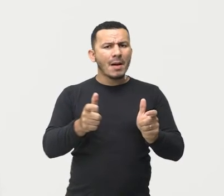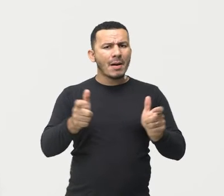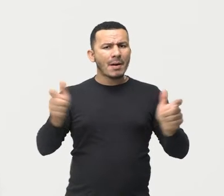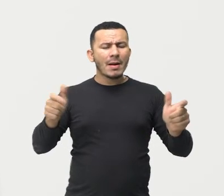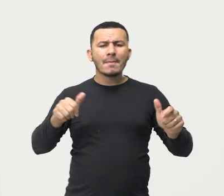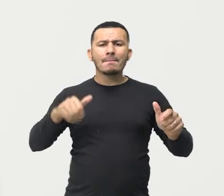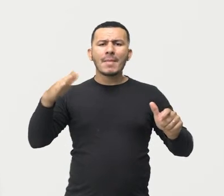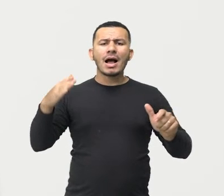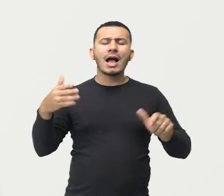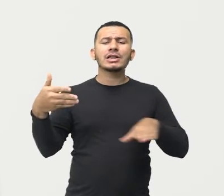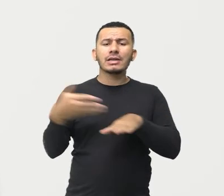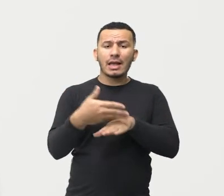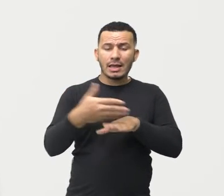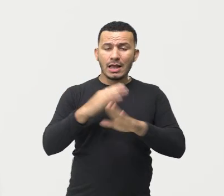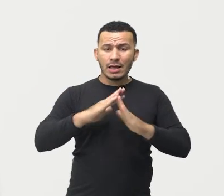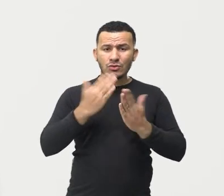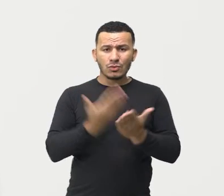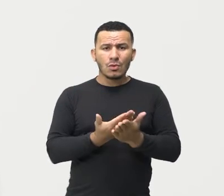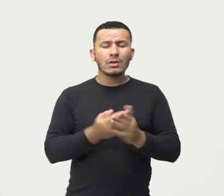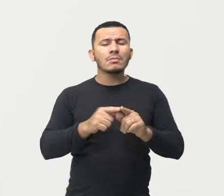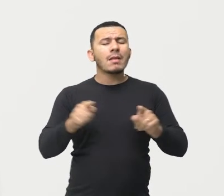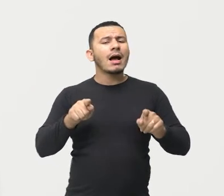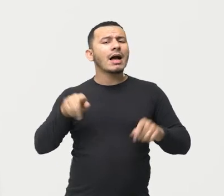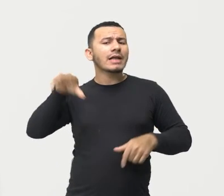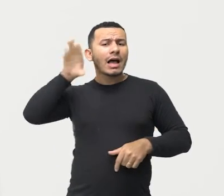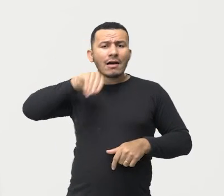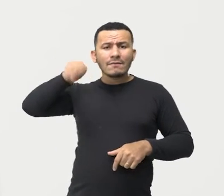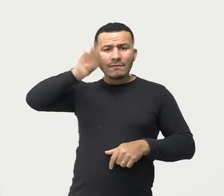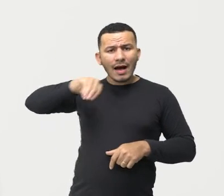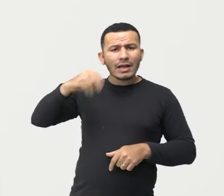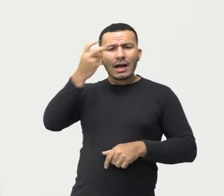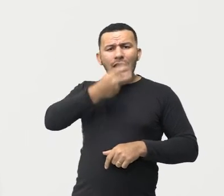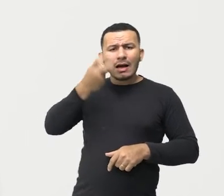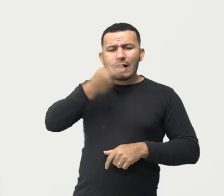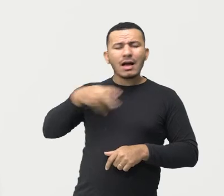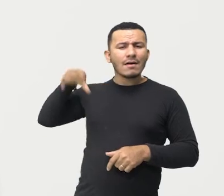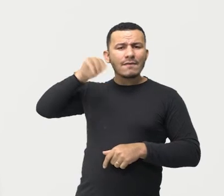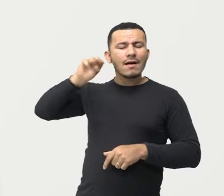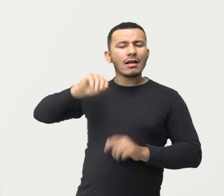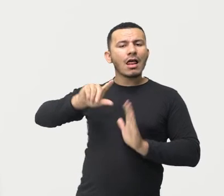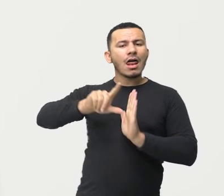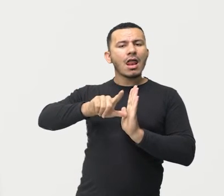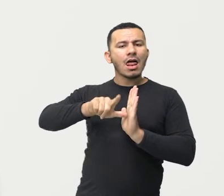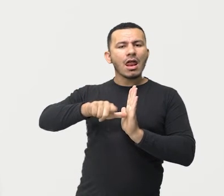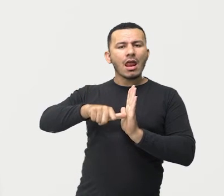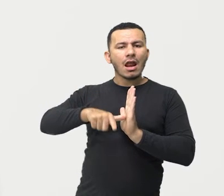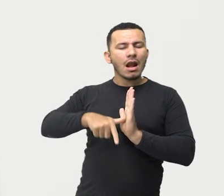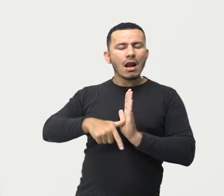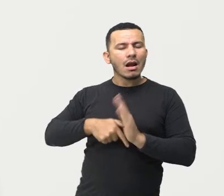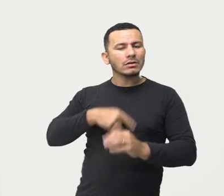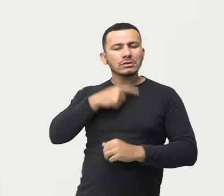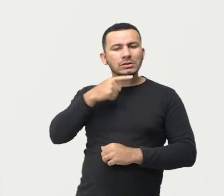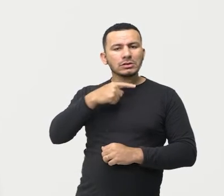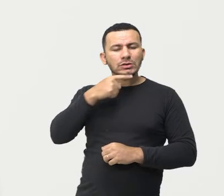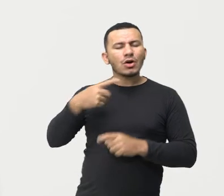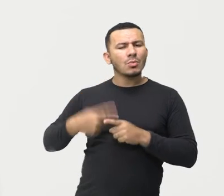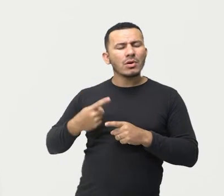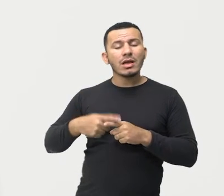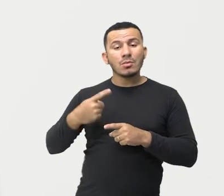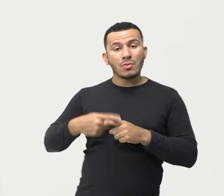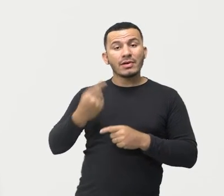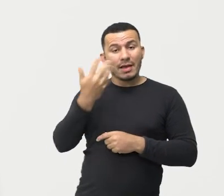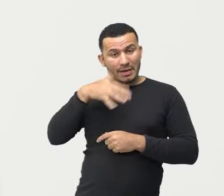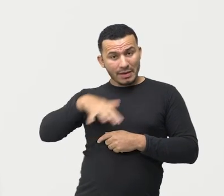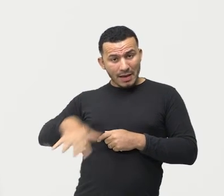à escola com atraso de fala. E isso coincidiu com o aumento do acesso às telas. Então, o que isso